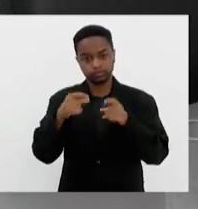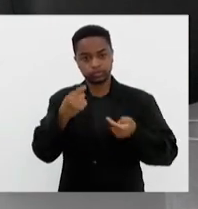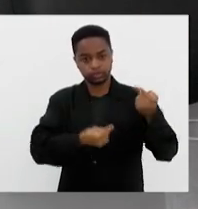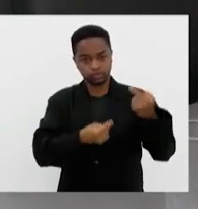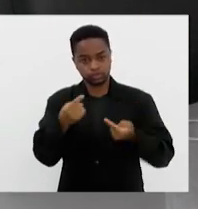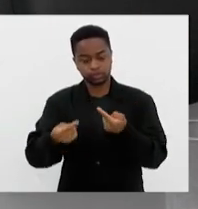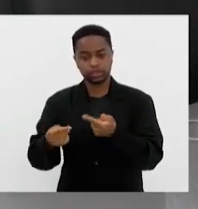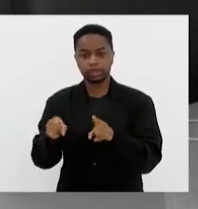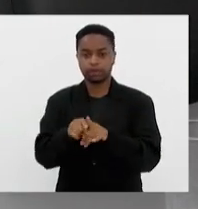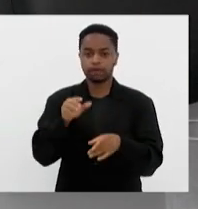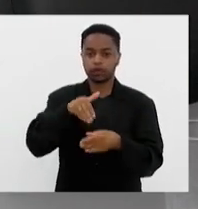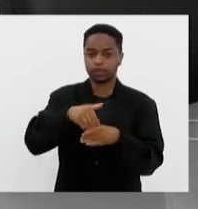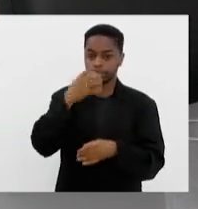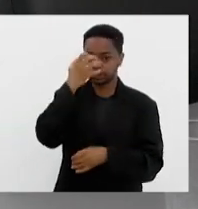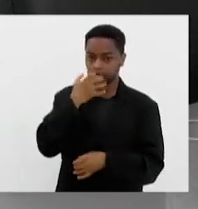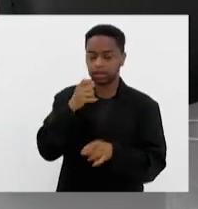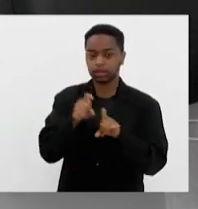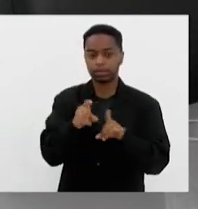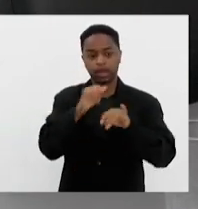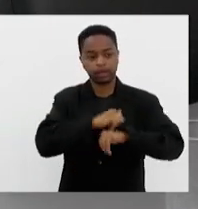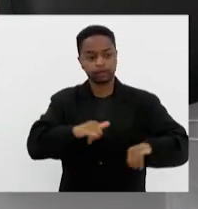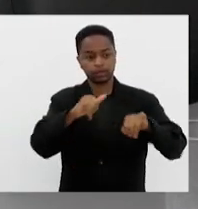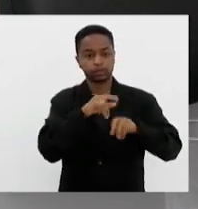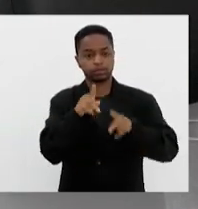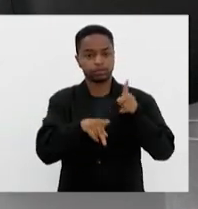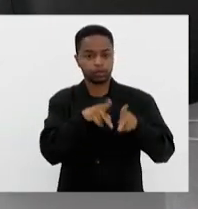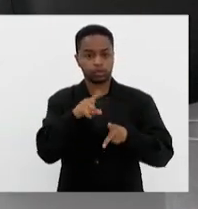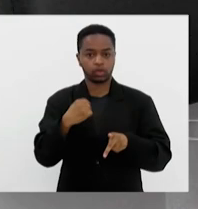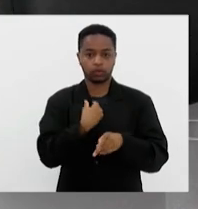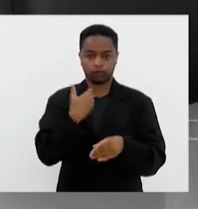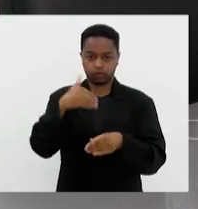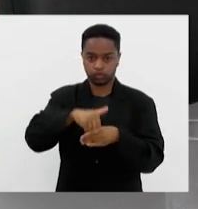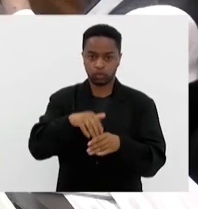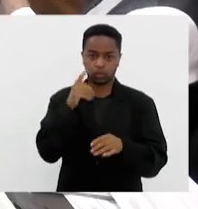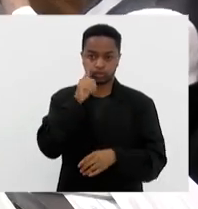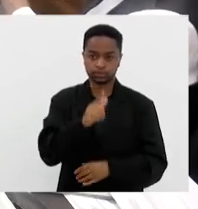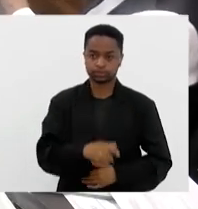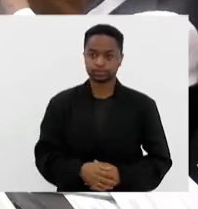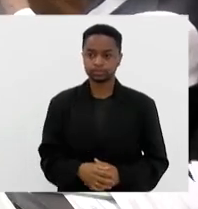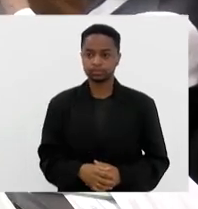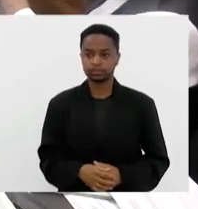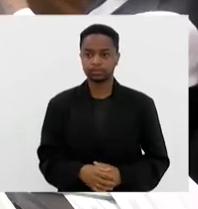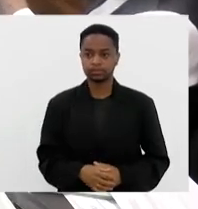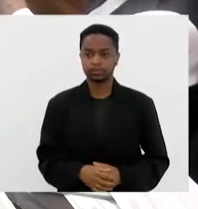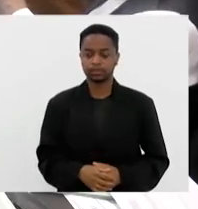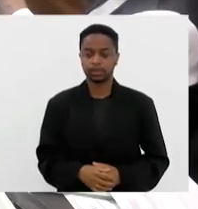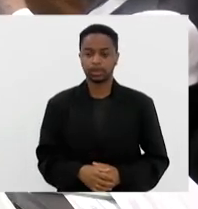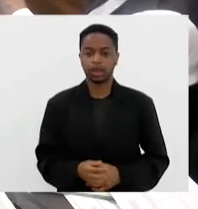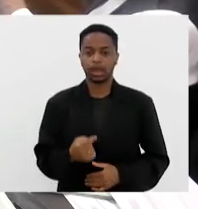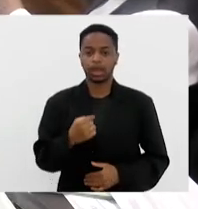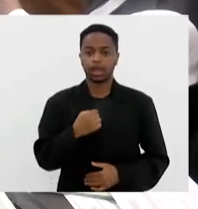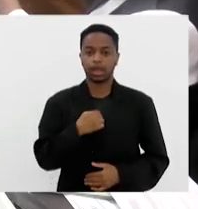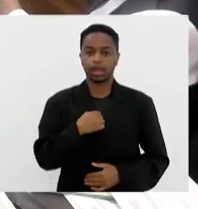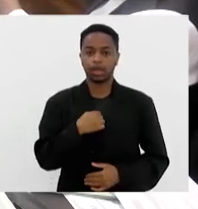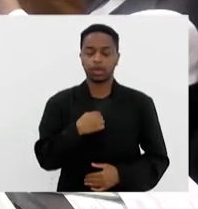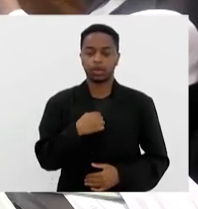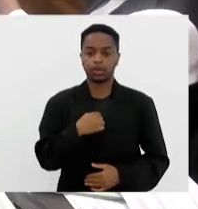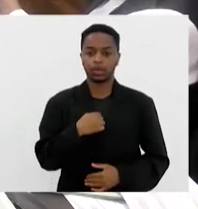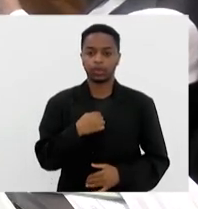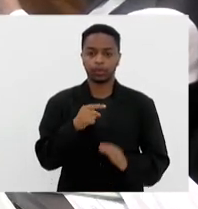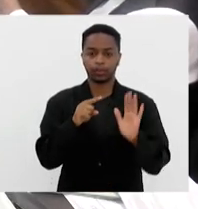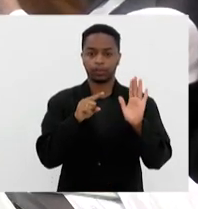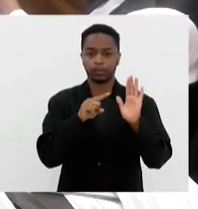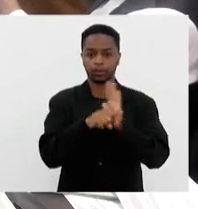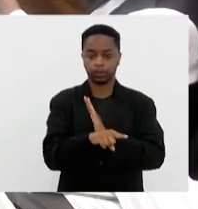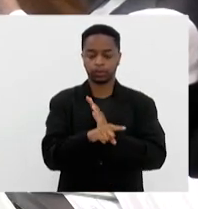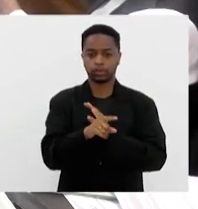celeridade e possa falar para o seu público que votou, aprovou, presidente, discutiu. Deputado Mink. Não, uma questão que eu tinha levantado, assessoria